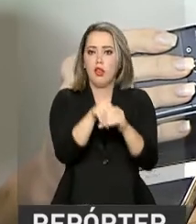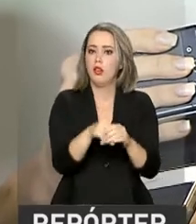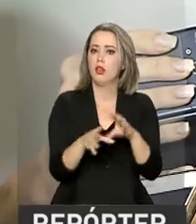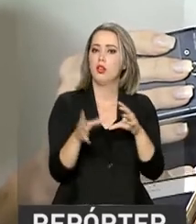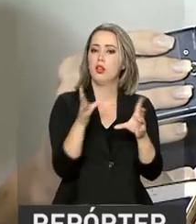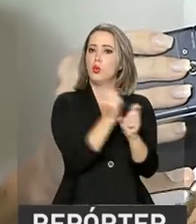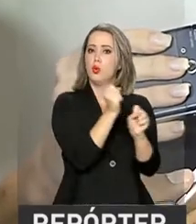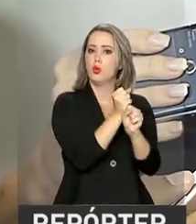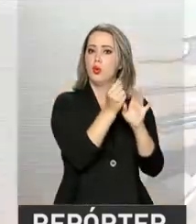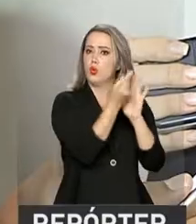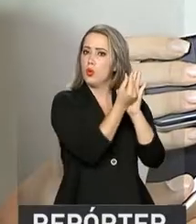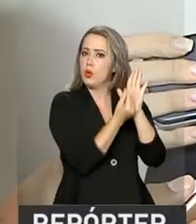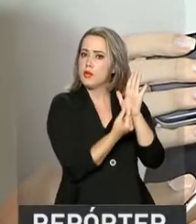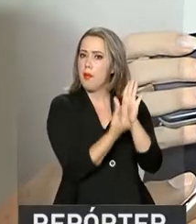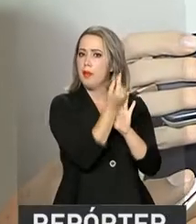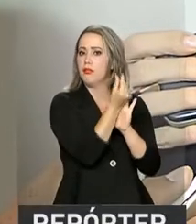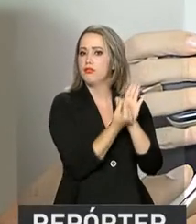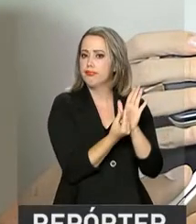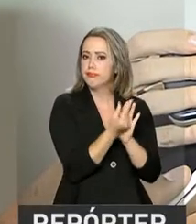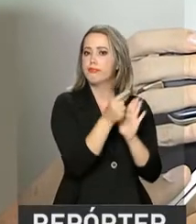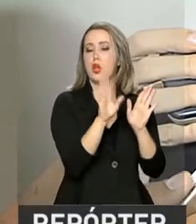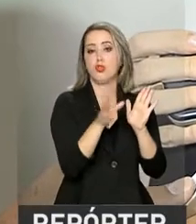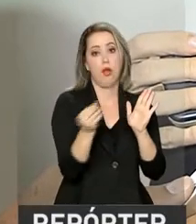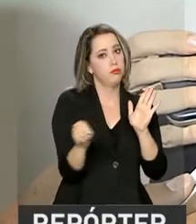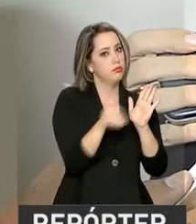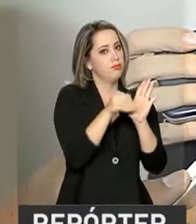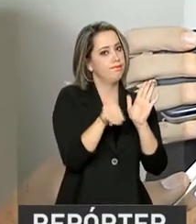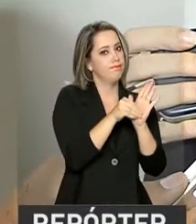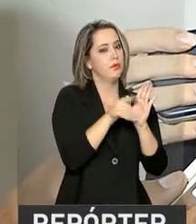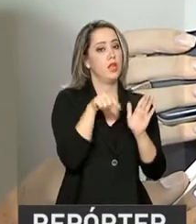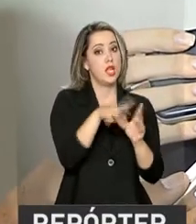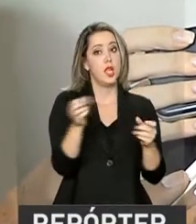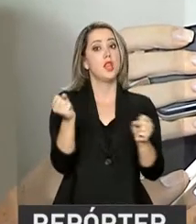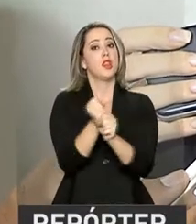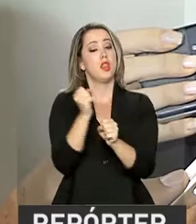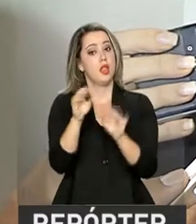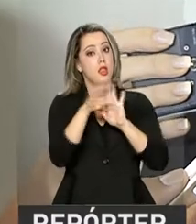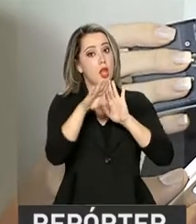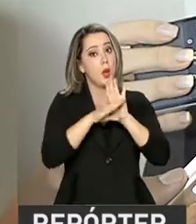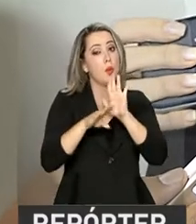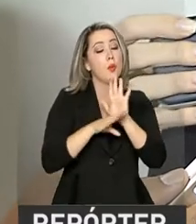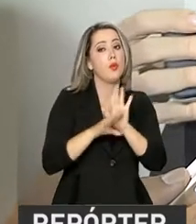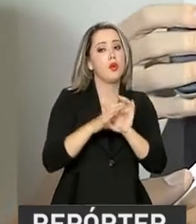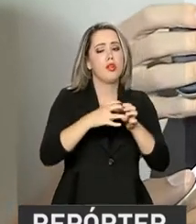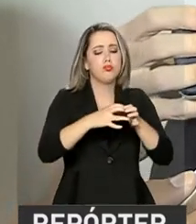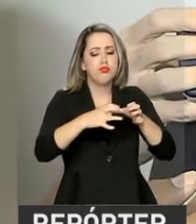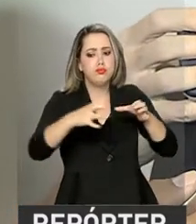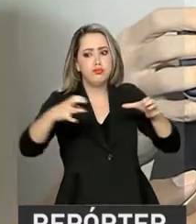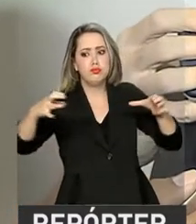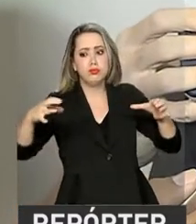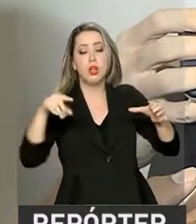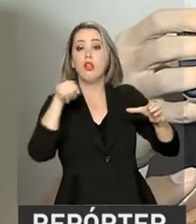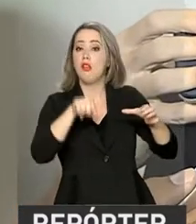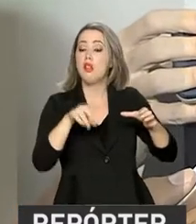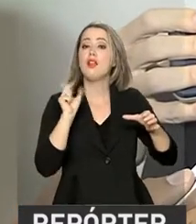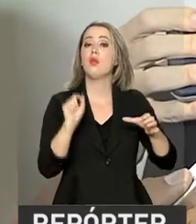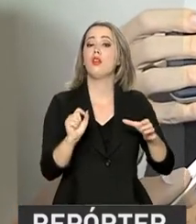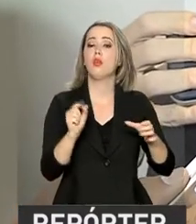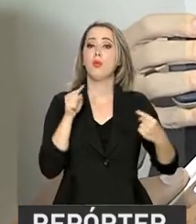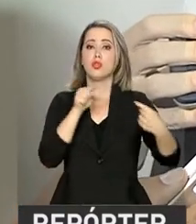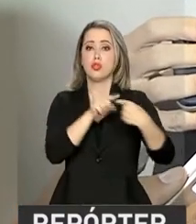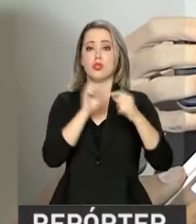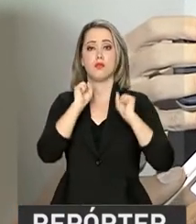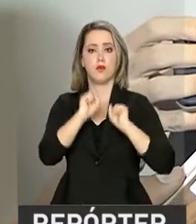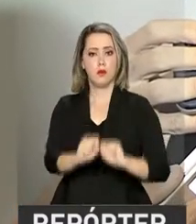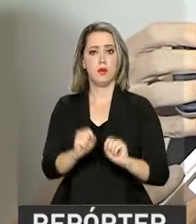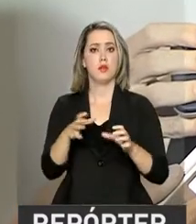as surpresas e tem um programa muito maior enorme de concessões que visa permitir que